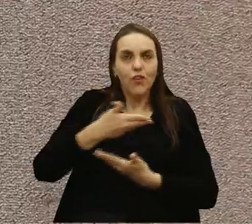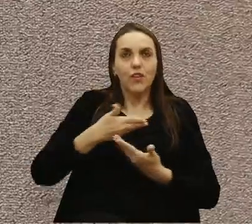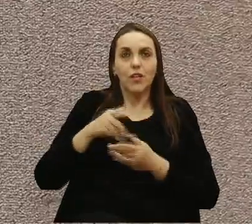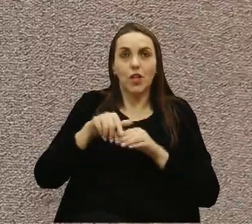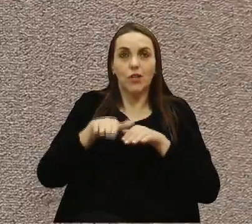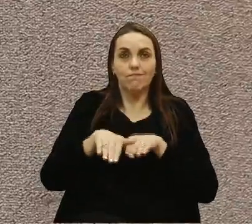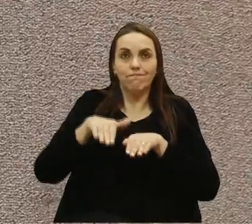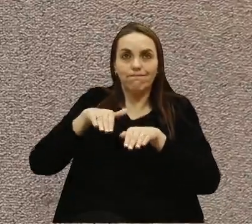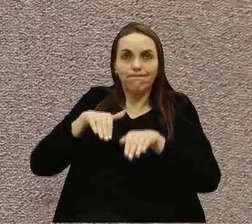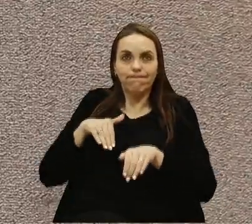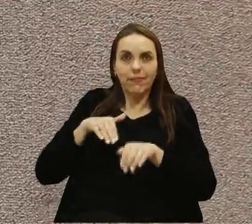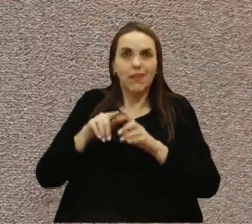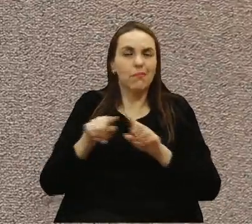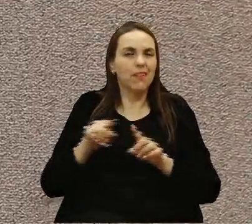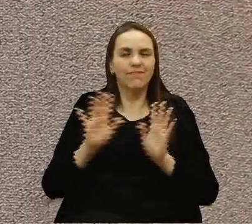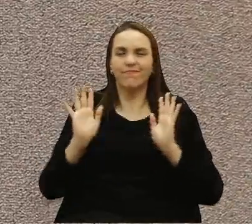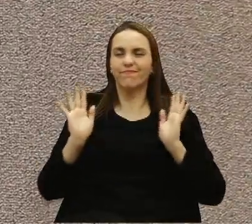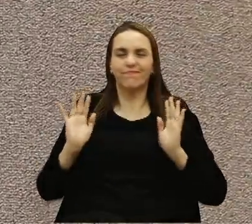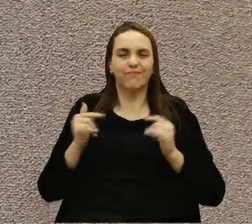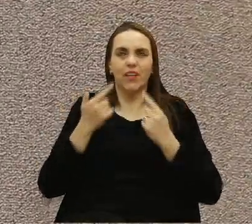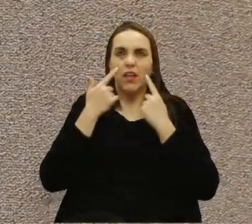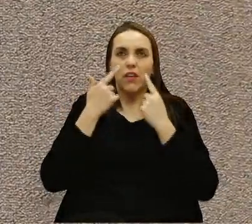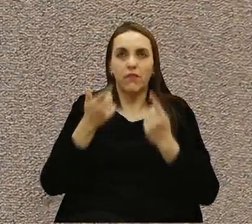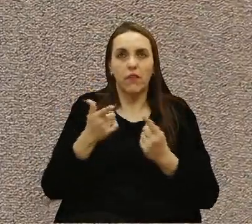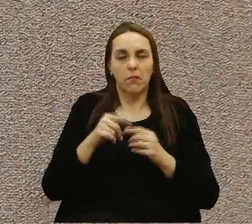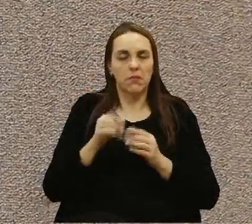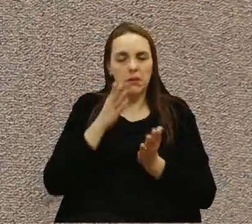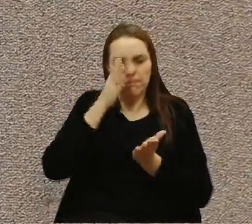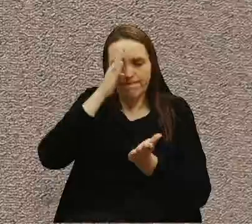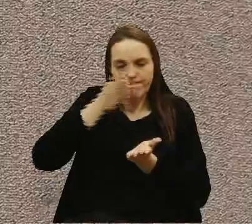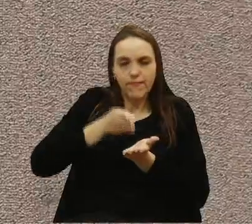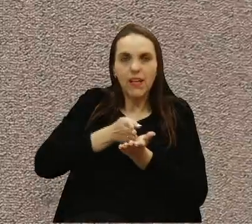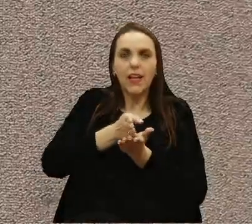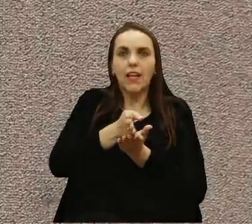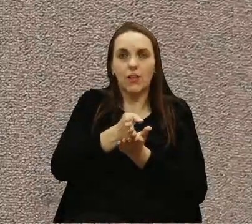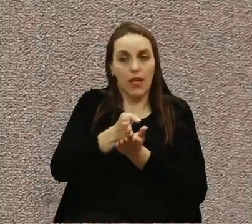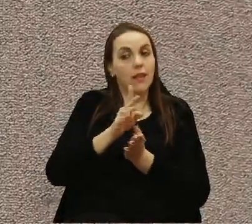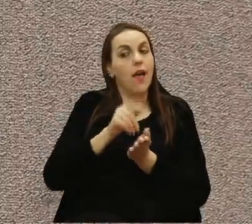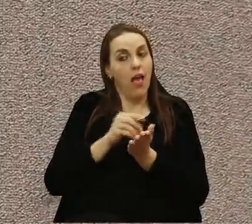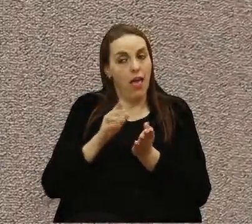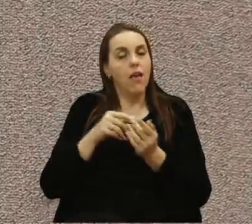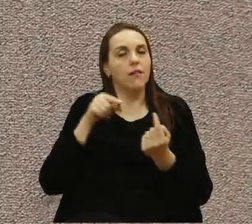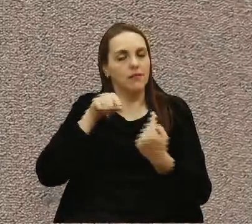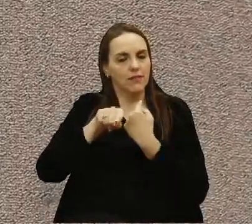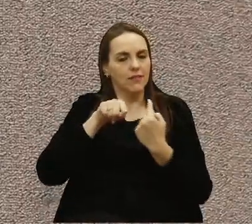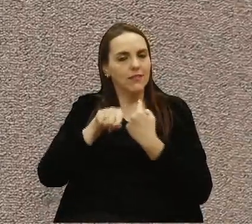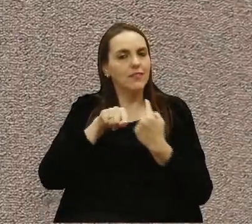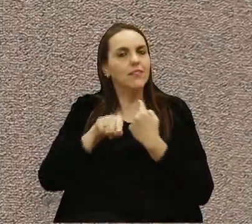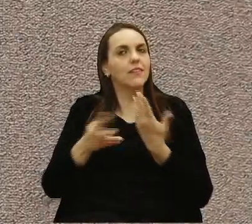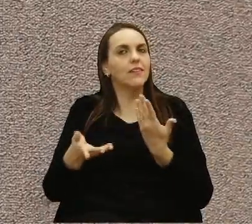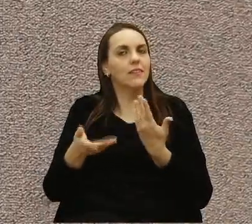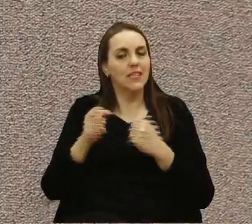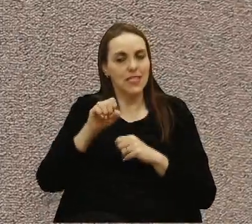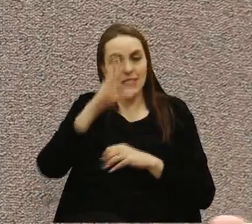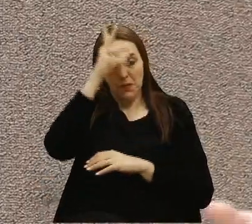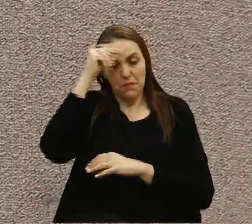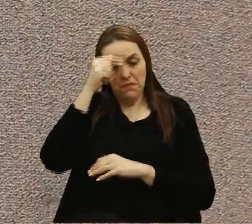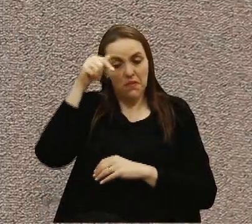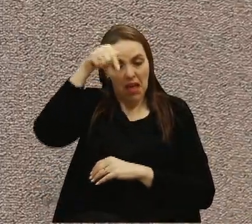recuava também. Mas a gente vê que aqui a lealdade é uma via de mão dupla, eu costumo falar. Se o executivo não é leal com